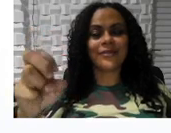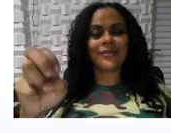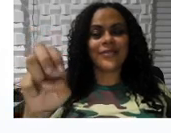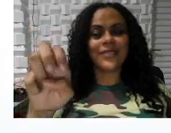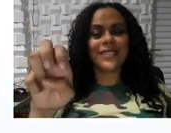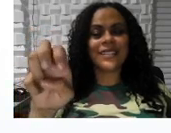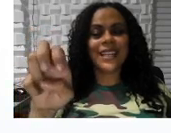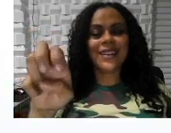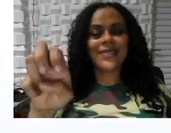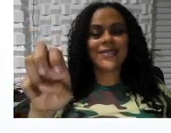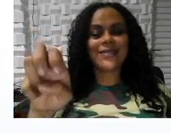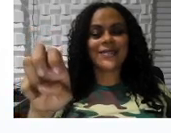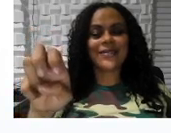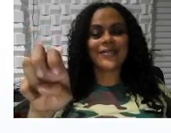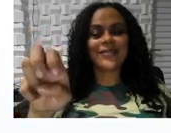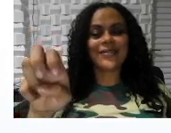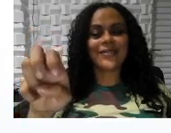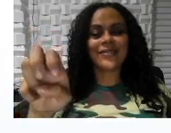5,